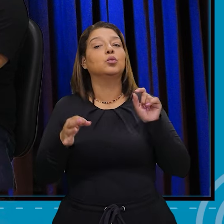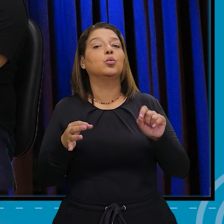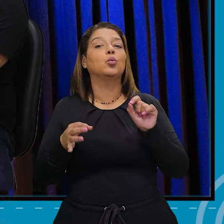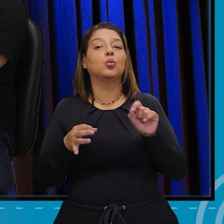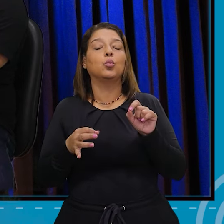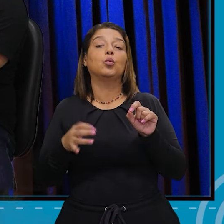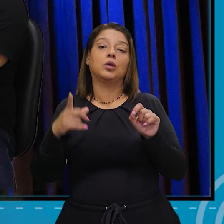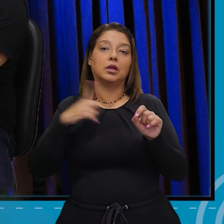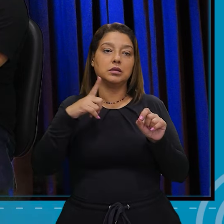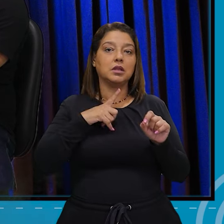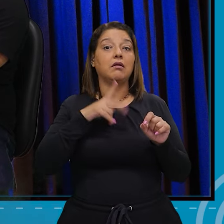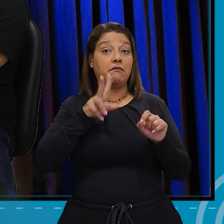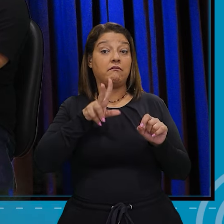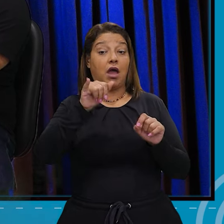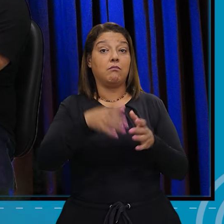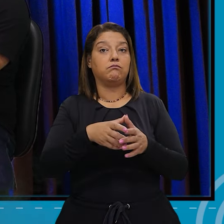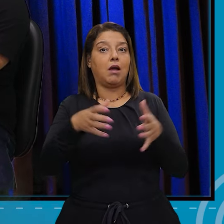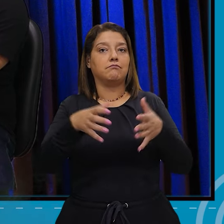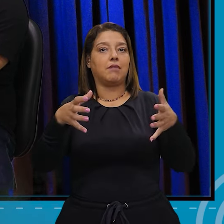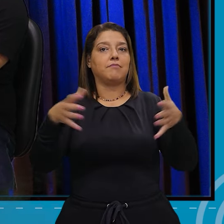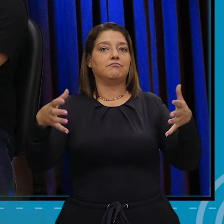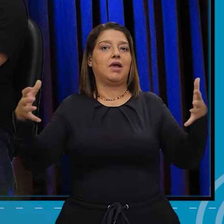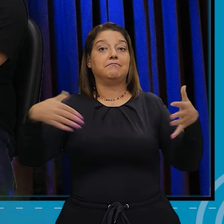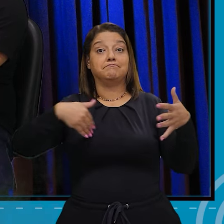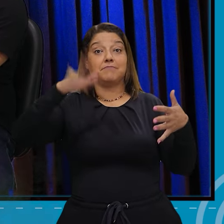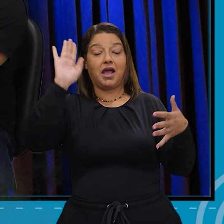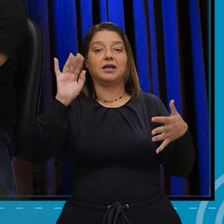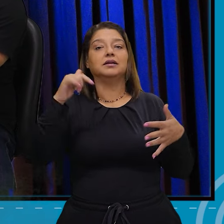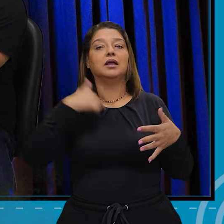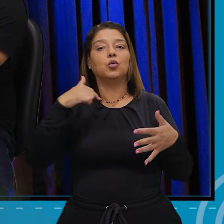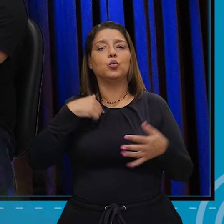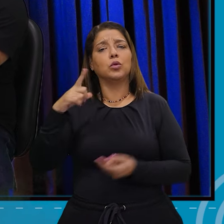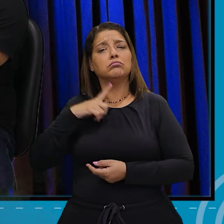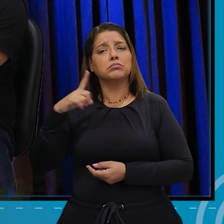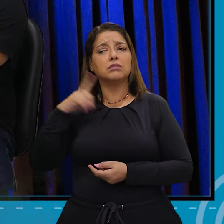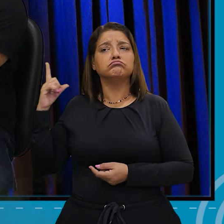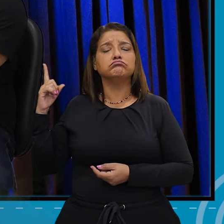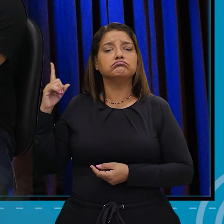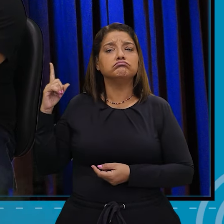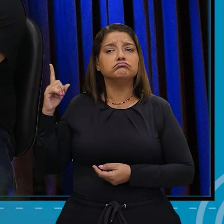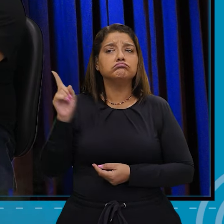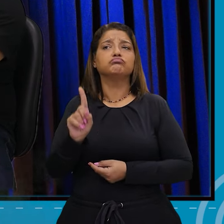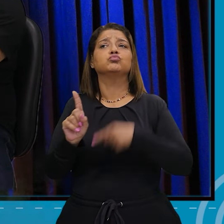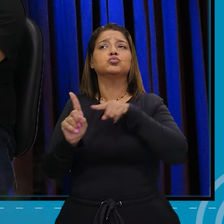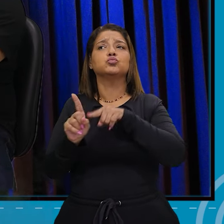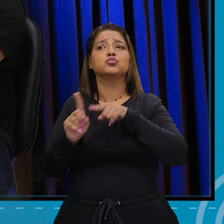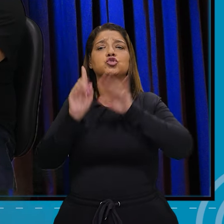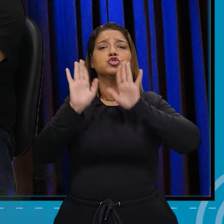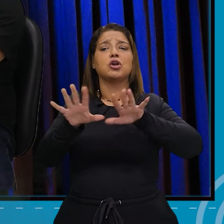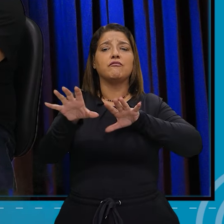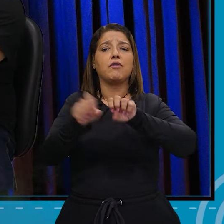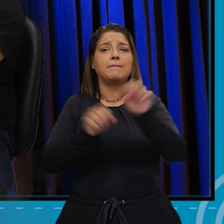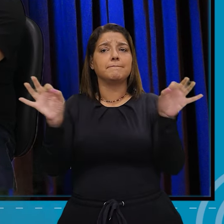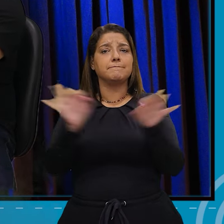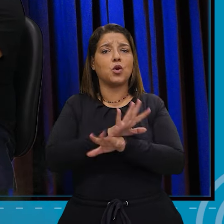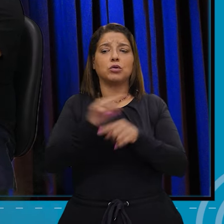era apontado que isso viria a crescer. Mesmo no momento em que eu estava ali, pós